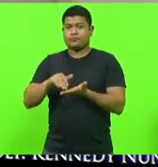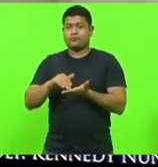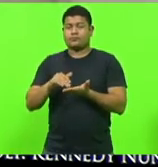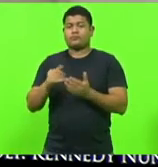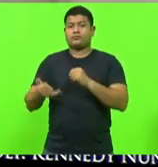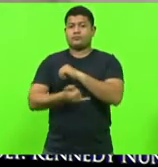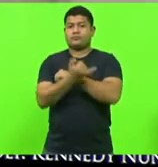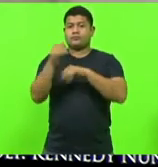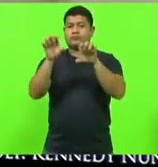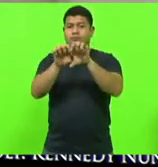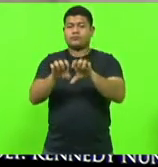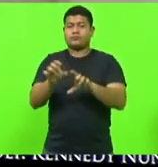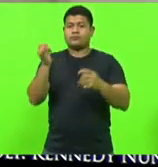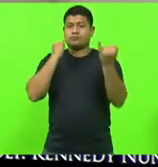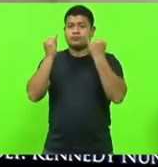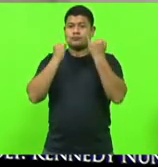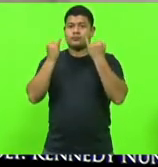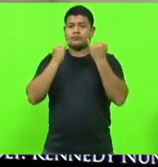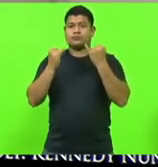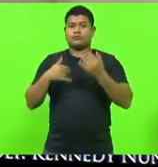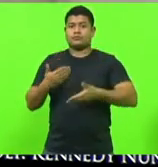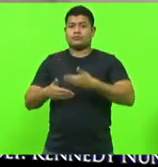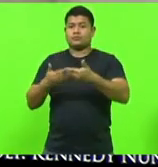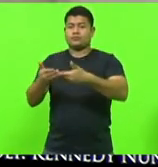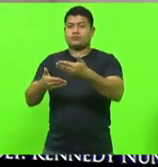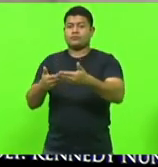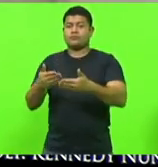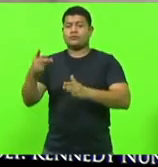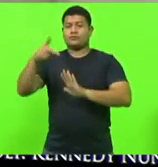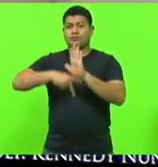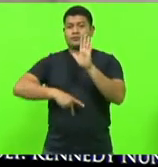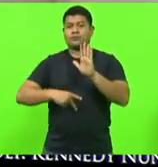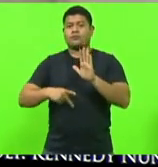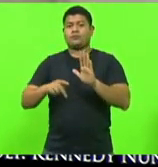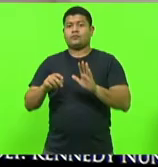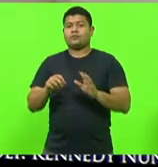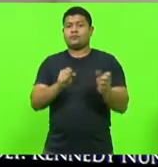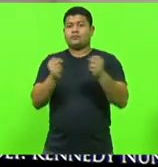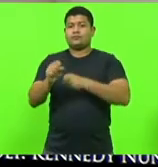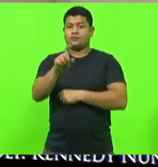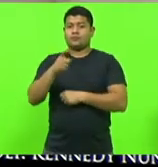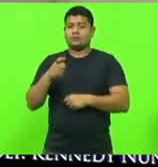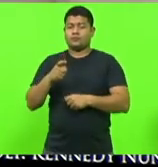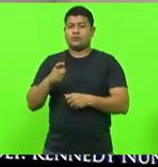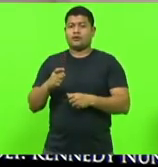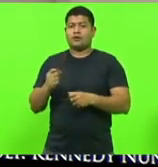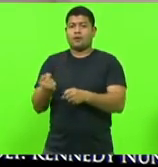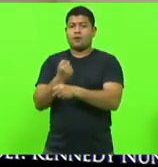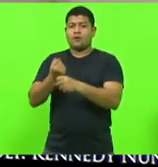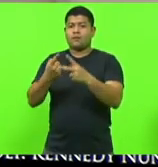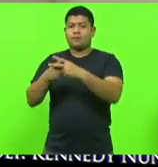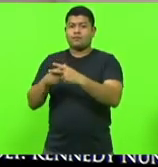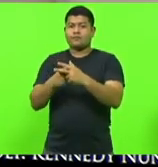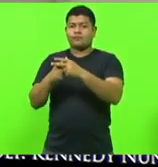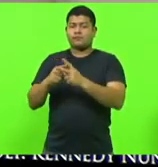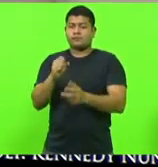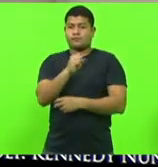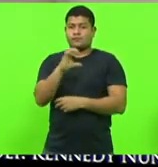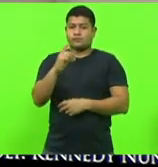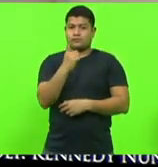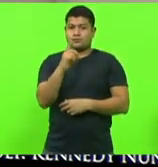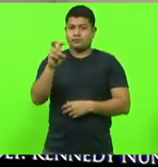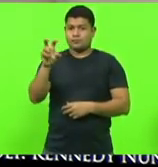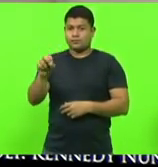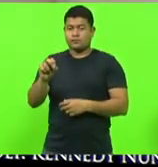Infraestrutura. Informações acerca do andamento do projeto executivo da obra de restauração da SC-150, trecho que